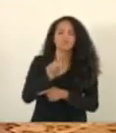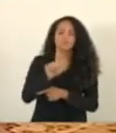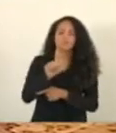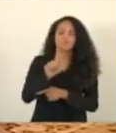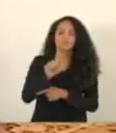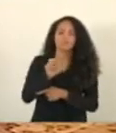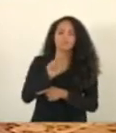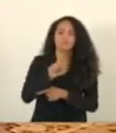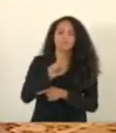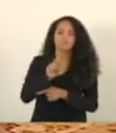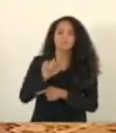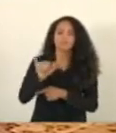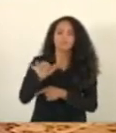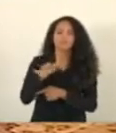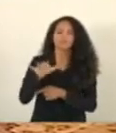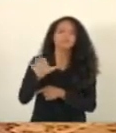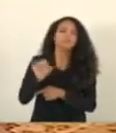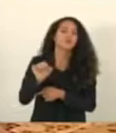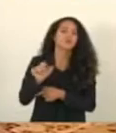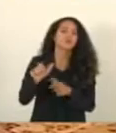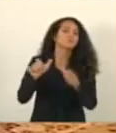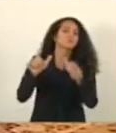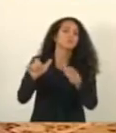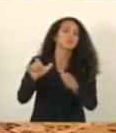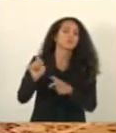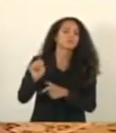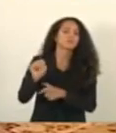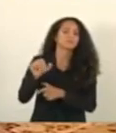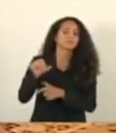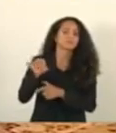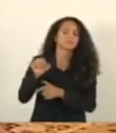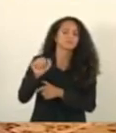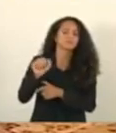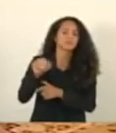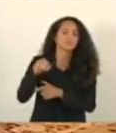Maria de Jetibá. E quero agradecer